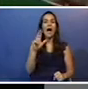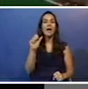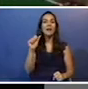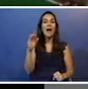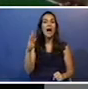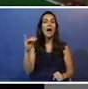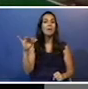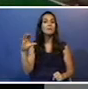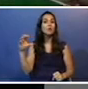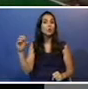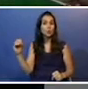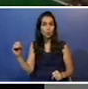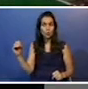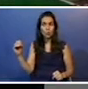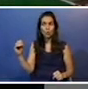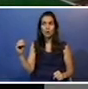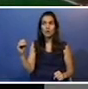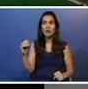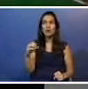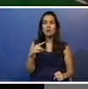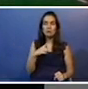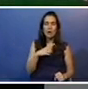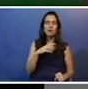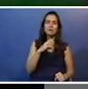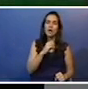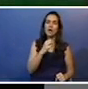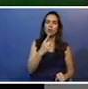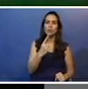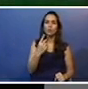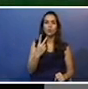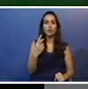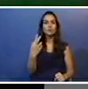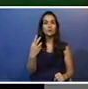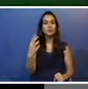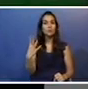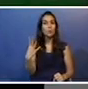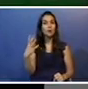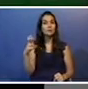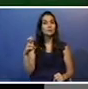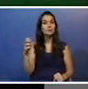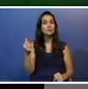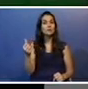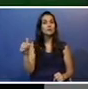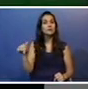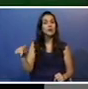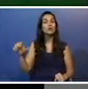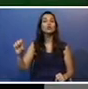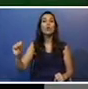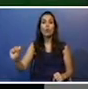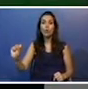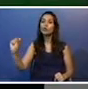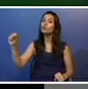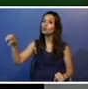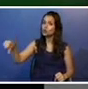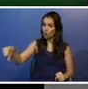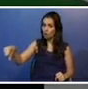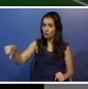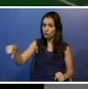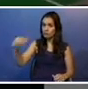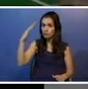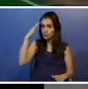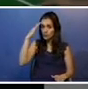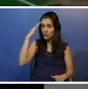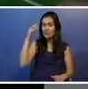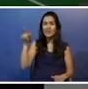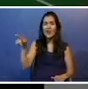0, 1, 2, 3, 4, 5, 6, 7, 8 e 9, tá? São